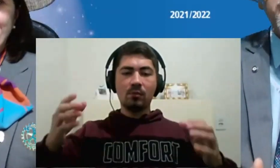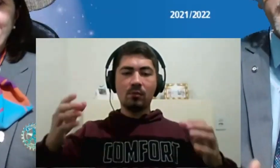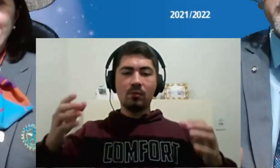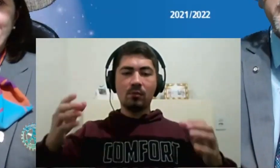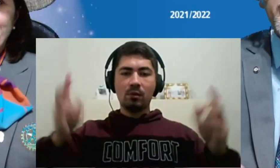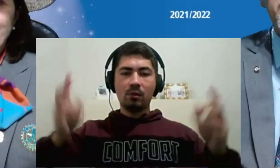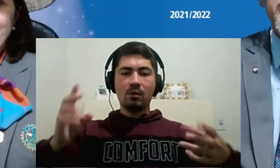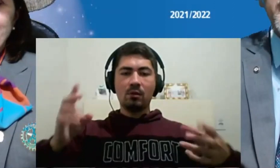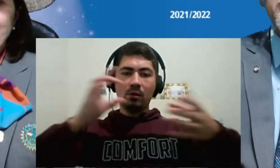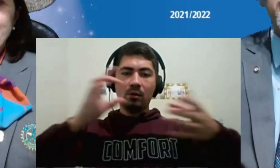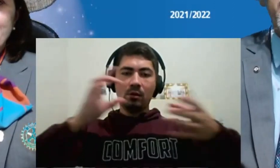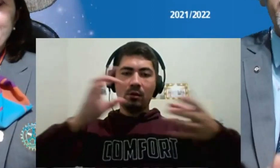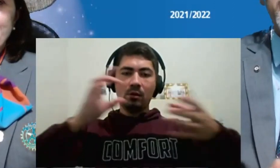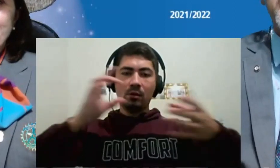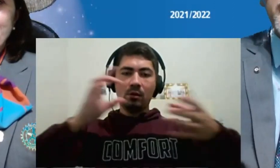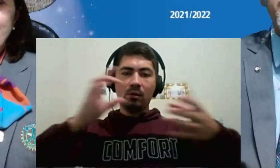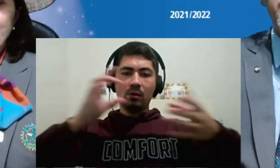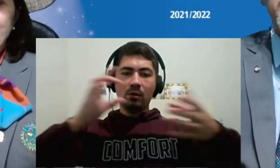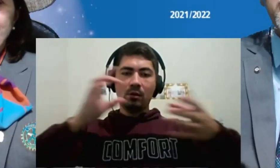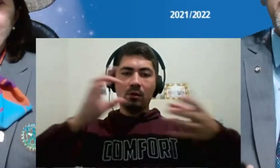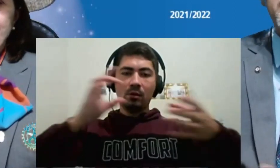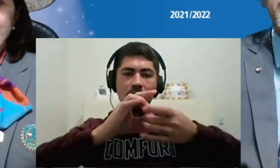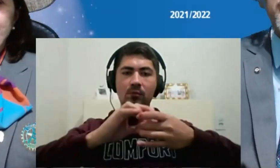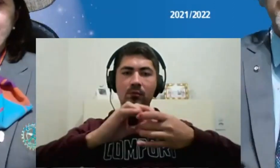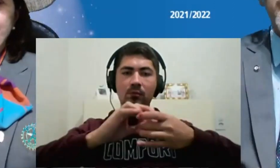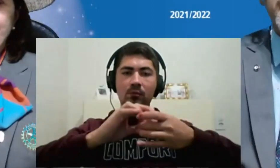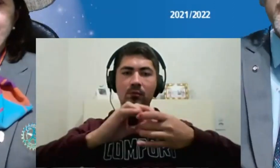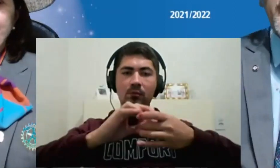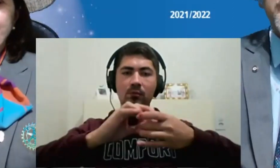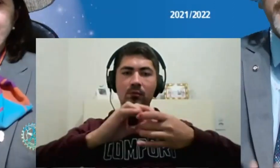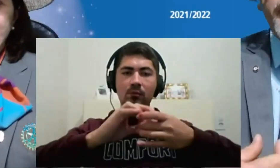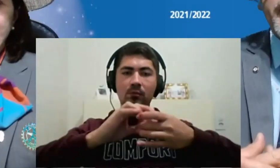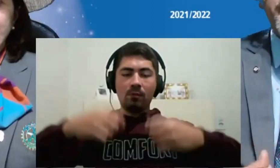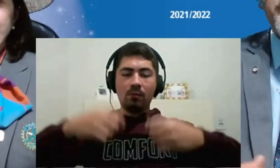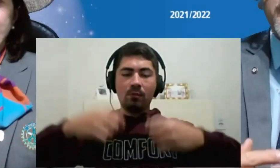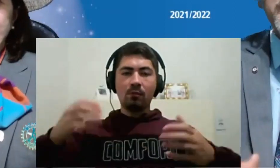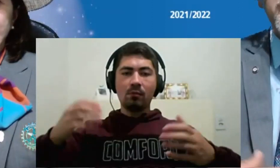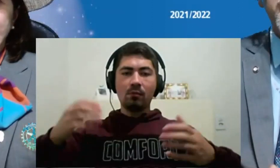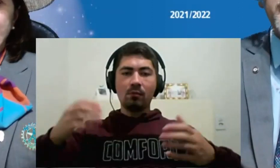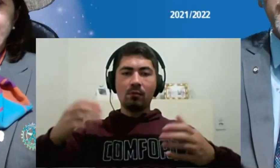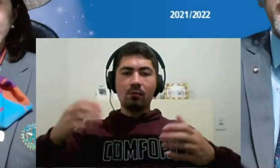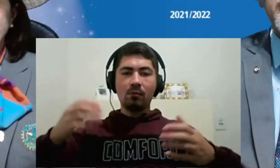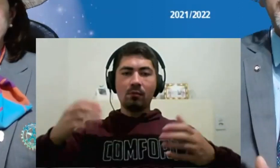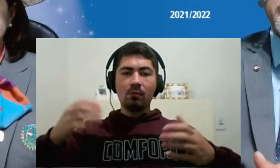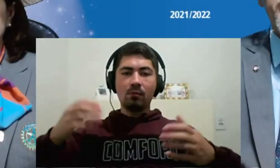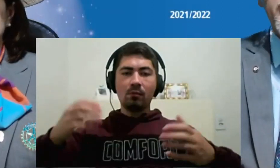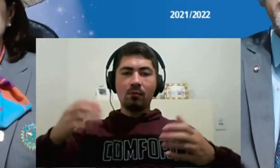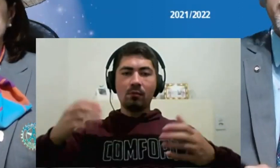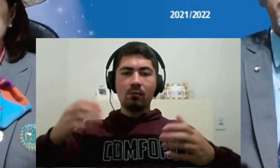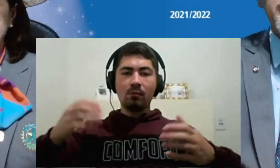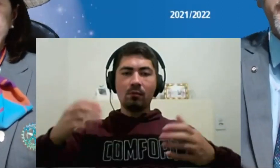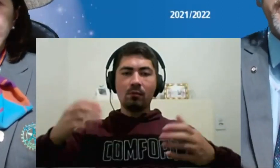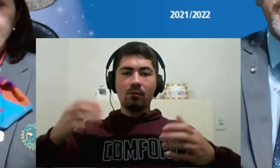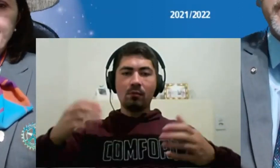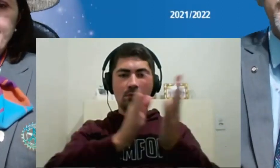gente precisar também, que tiver a oportunidade, vamos trazer de novo a sua palavra motivadora e